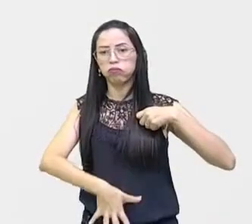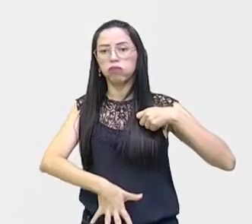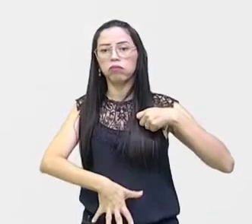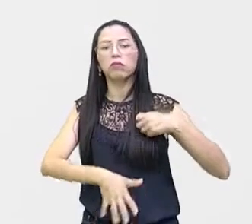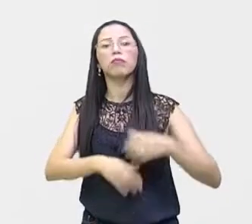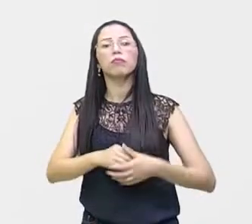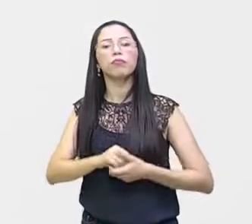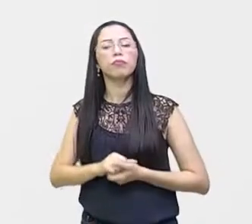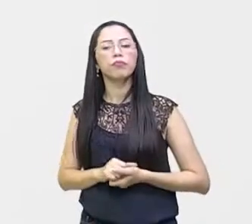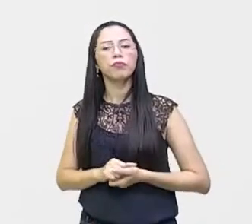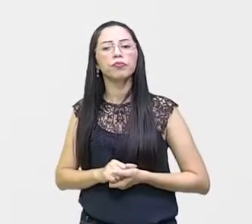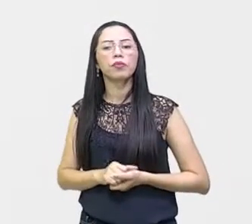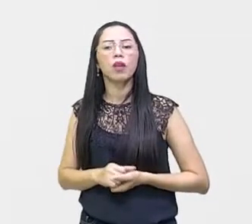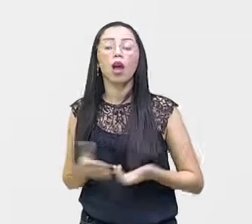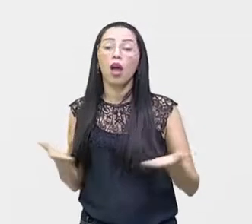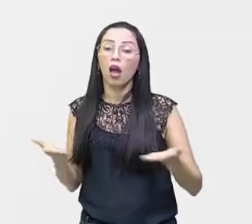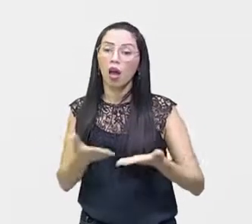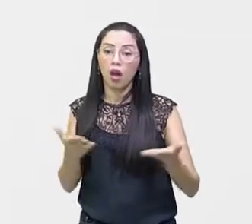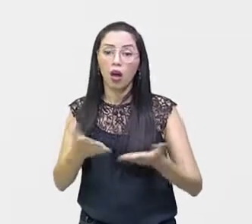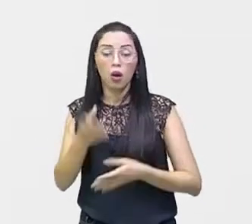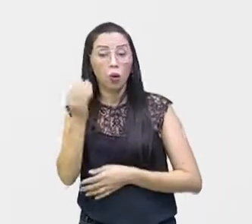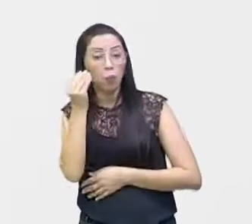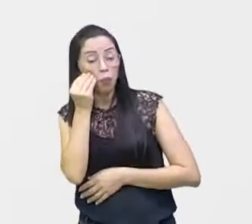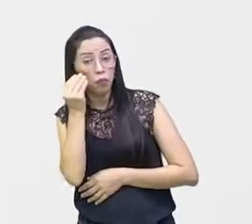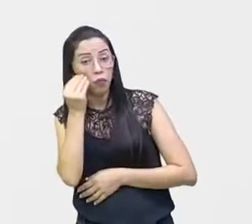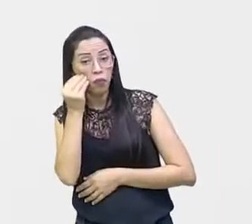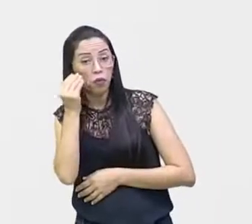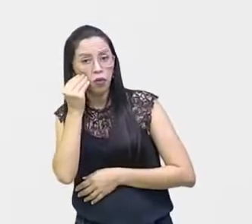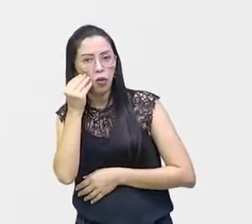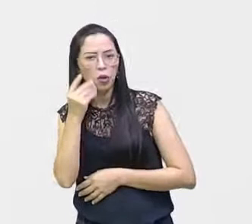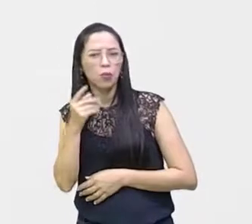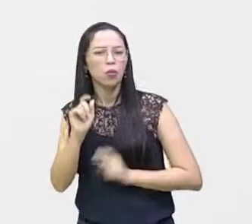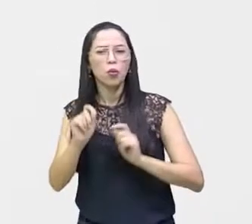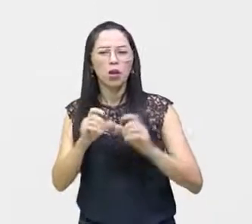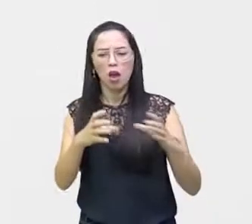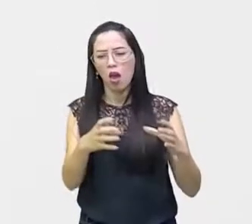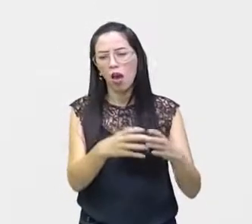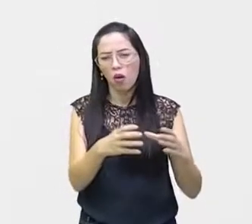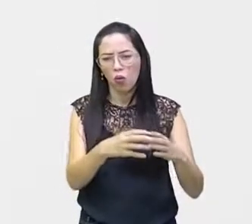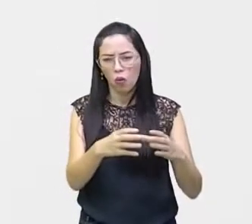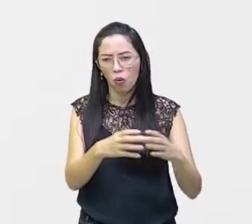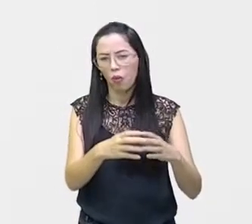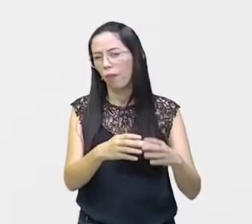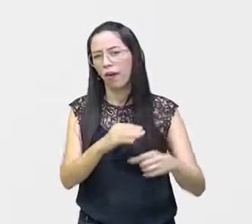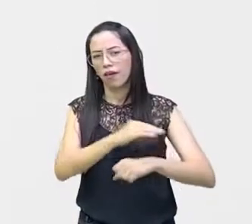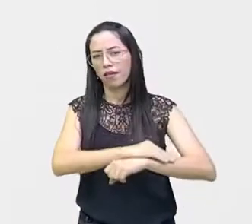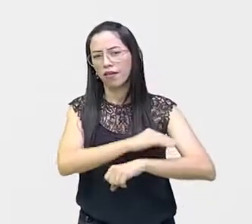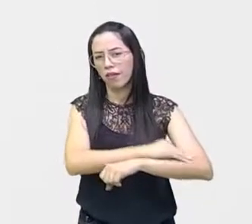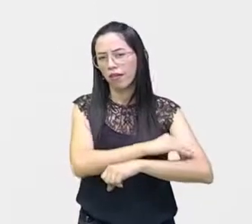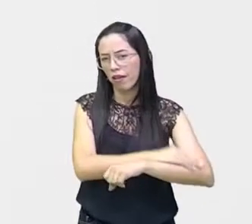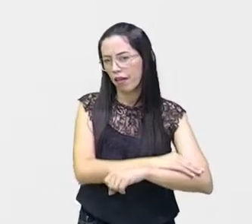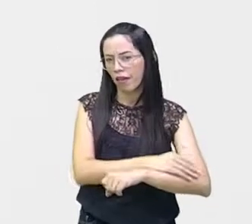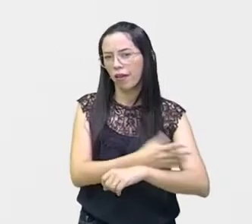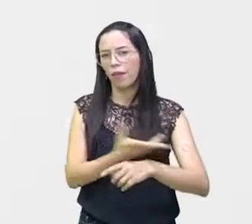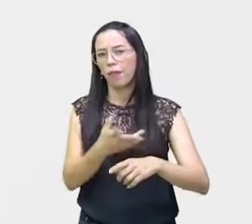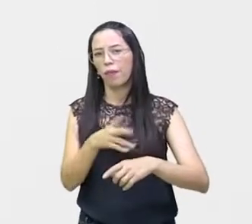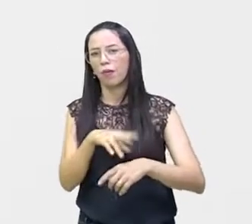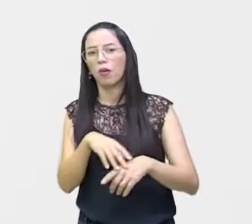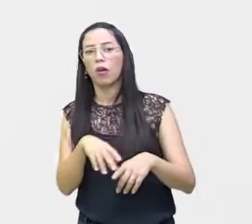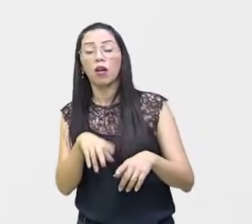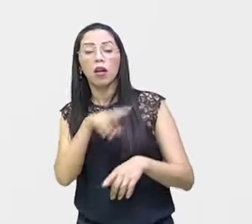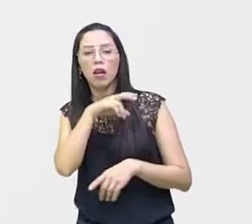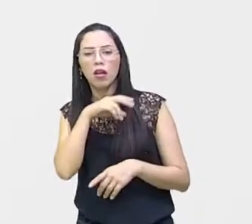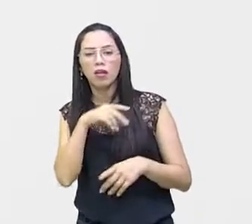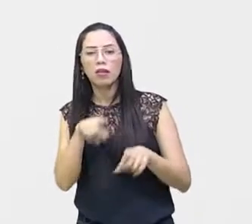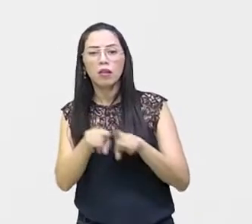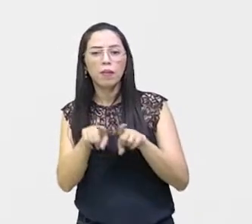Agora, como nós vimos, os anfíbios e os répteis. O coração desses animais é composto por 3 cavidades,